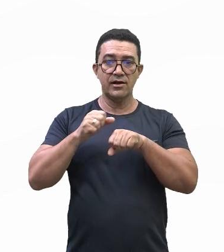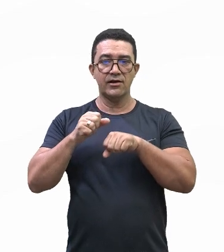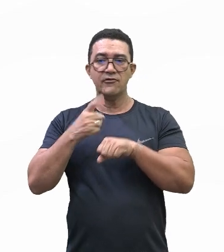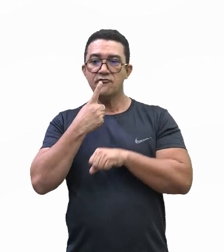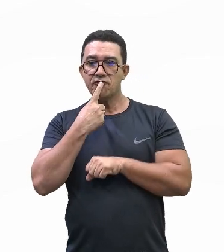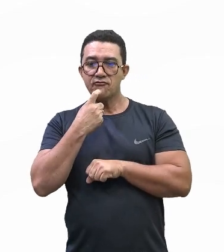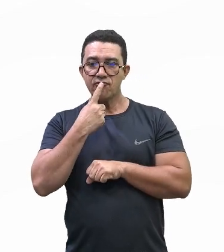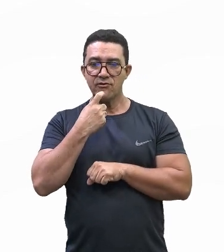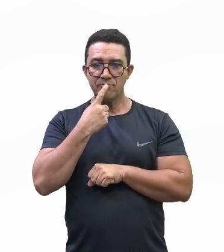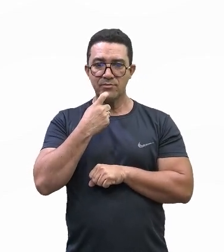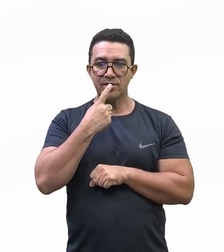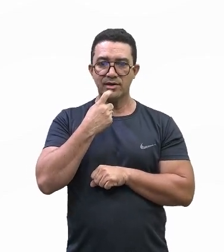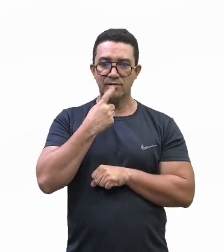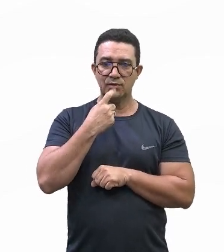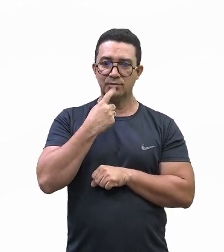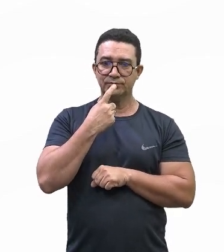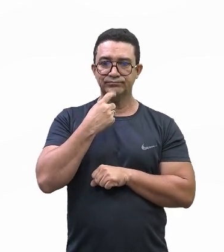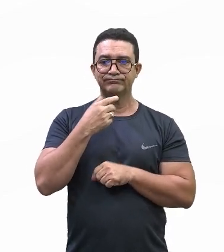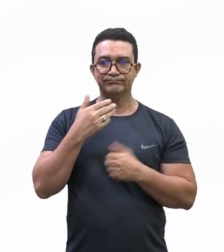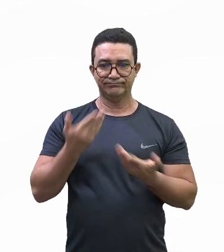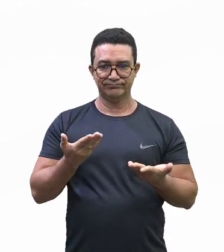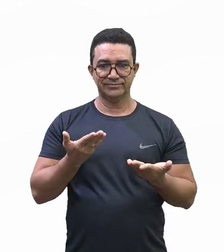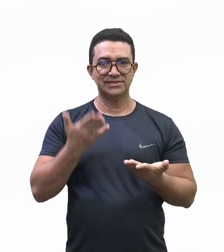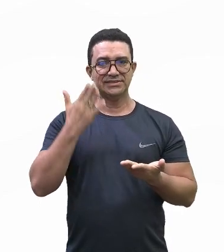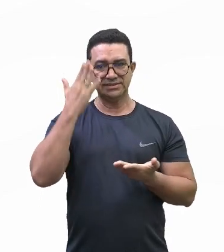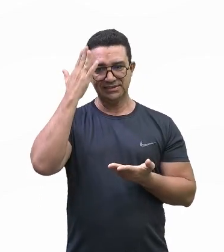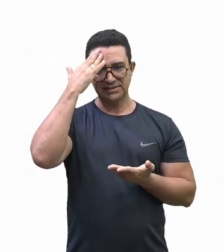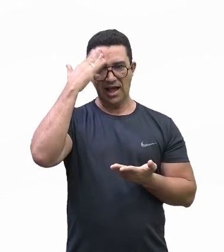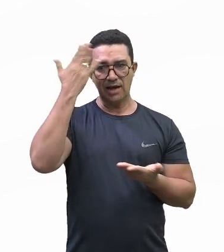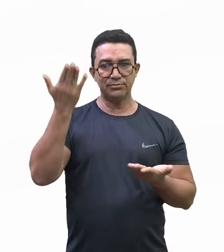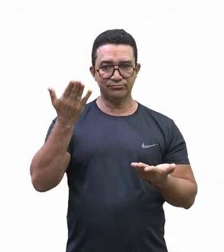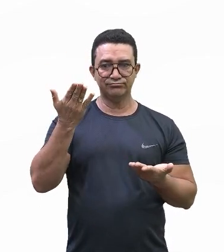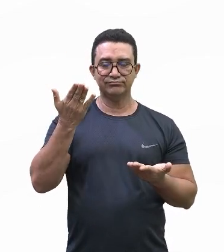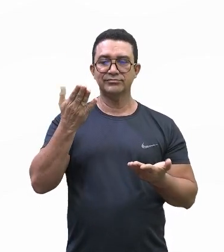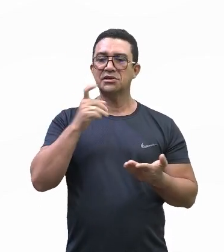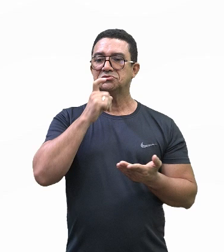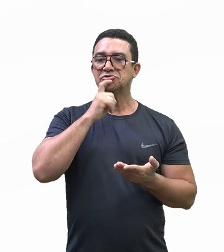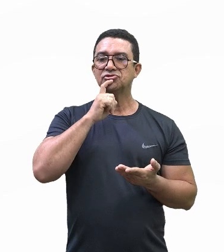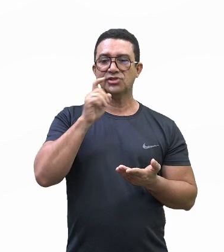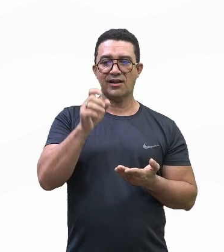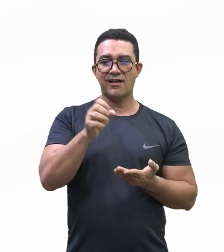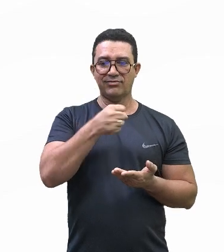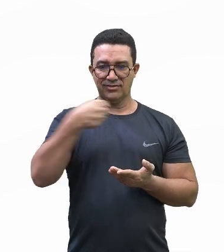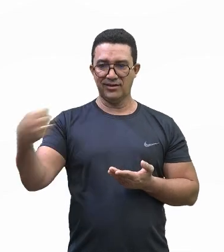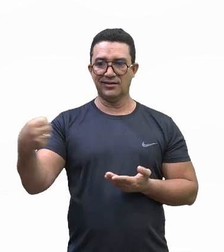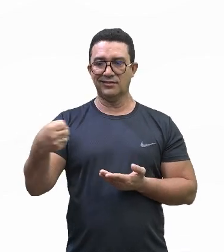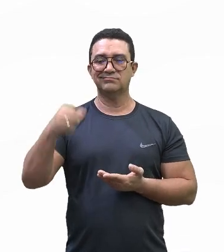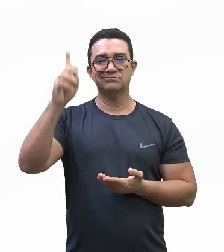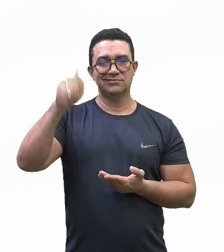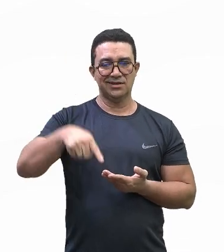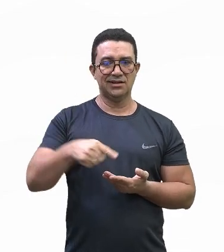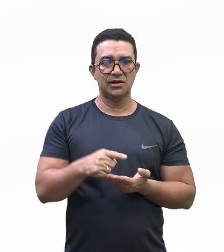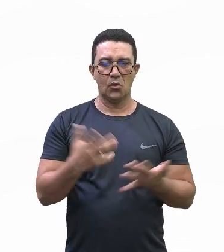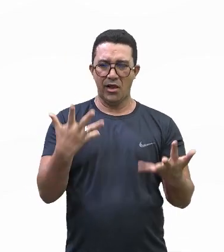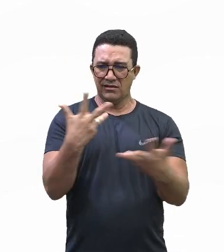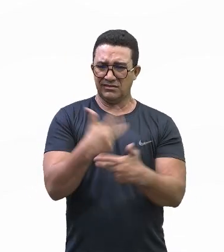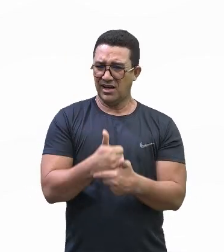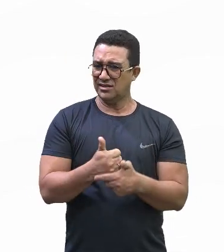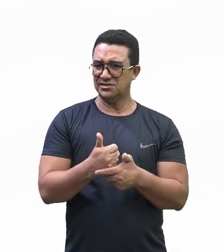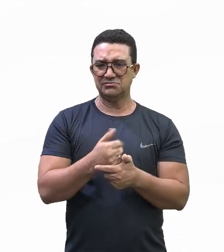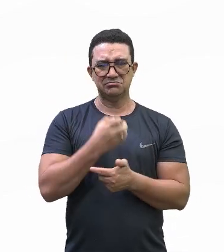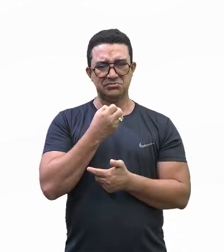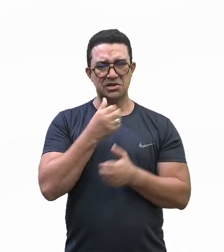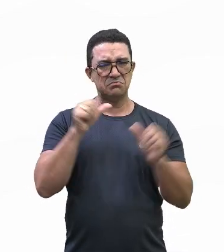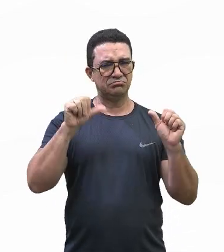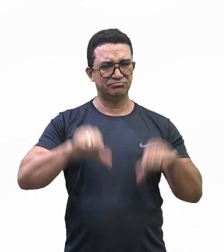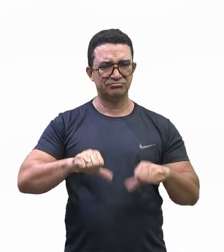vermelho, aí, gente, quer dizer que esse aparelho é menos eficiente. Então, a capacidade dele de consumo tende a